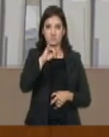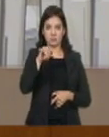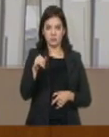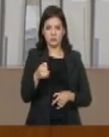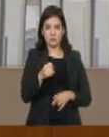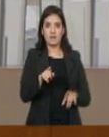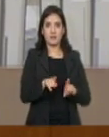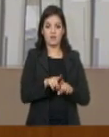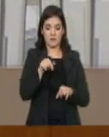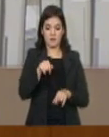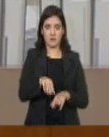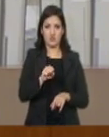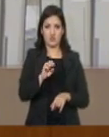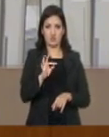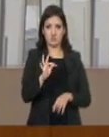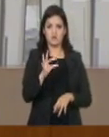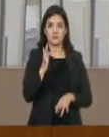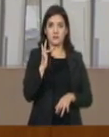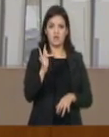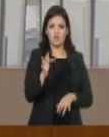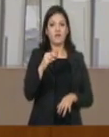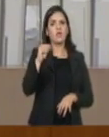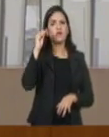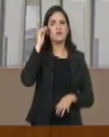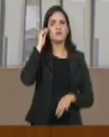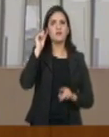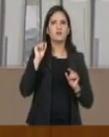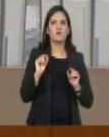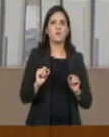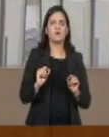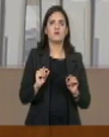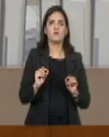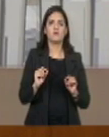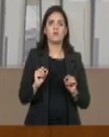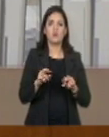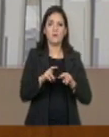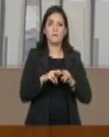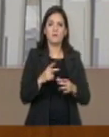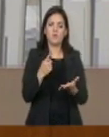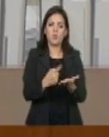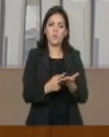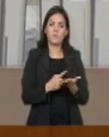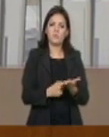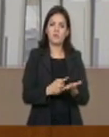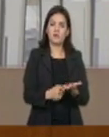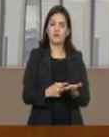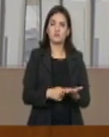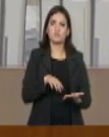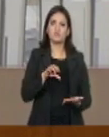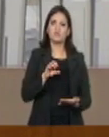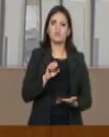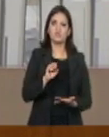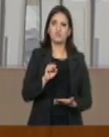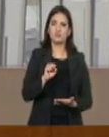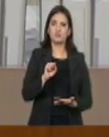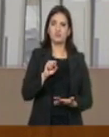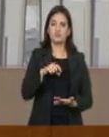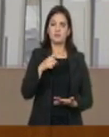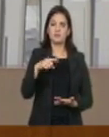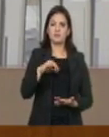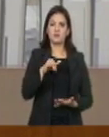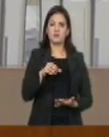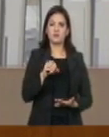Supremo Tribunal Federal entendeu que, em razão do Tratado de São José da Costa Rica, o depositário